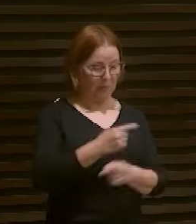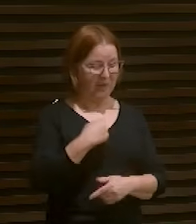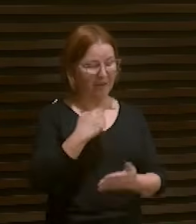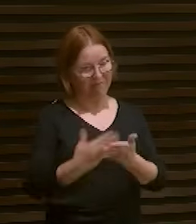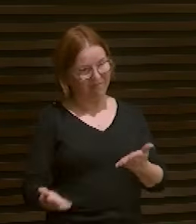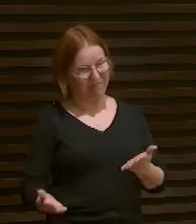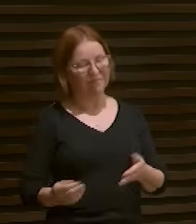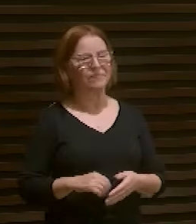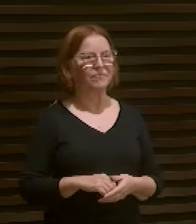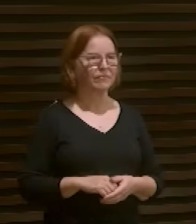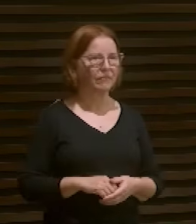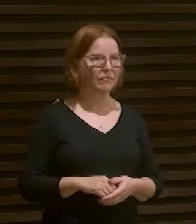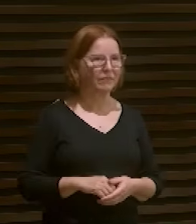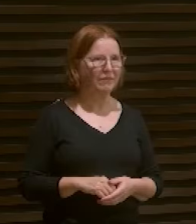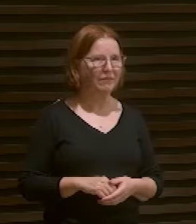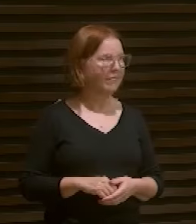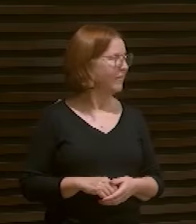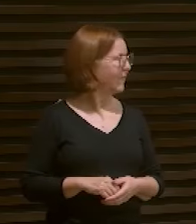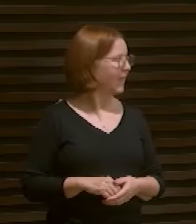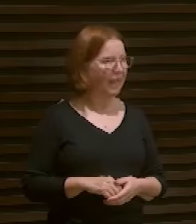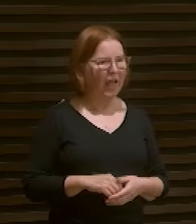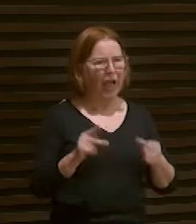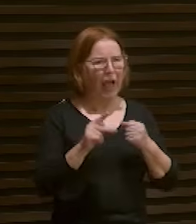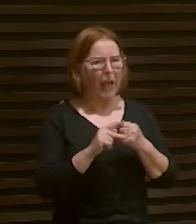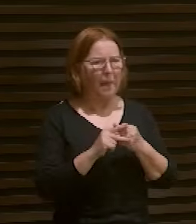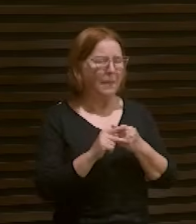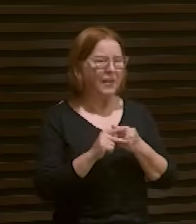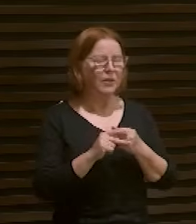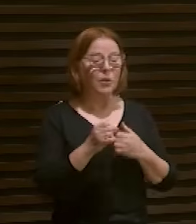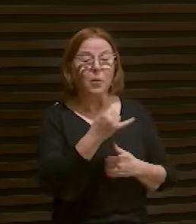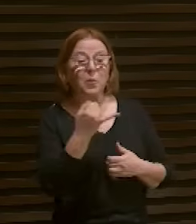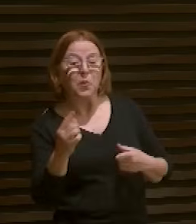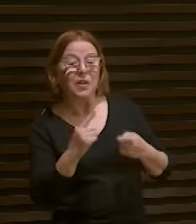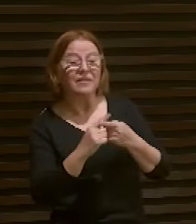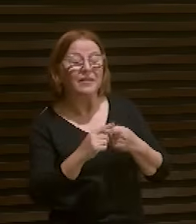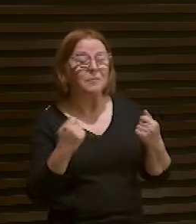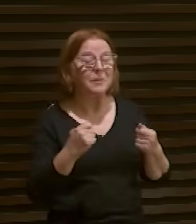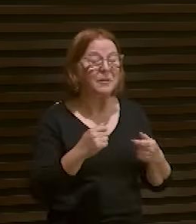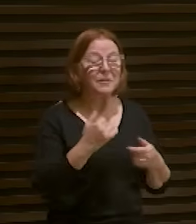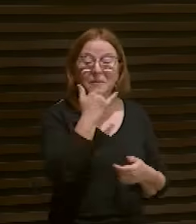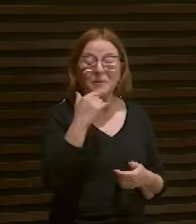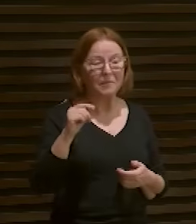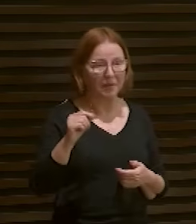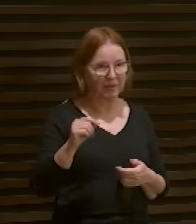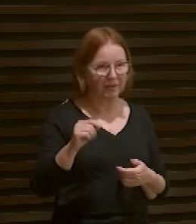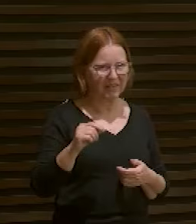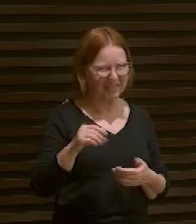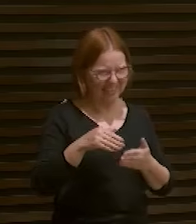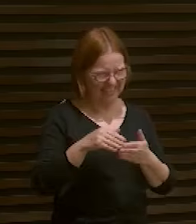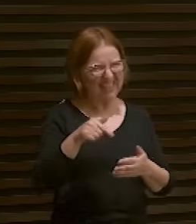Então, Pedro chega todo faceiro, Senhor, até quantas vezes devo perdoar meu irmão? Até 7. Pedro, vamos aumentar essa conta aí,